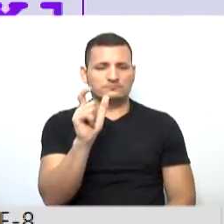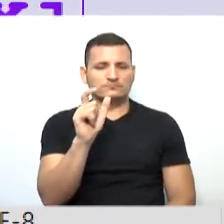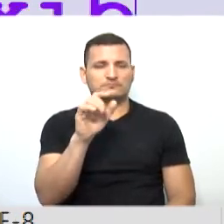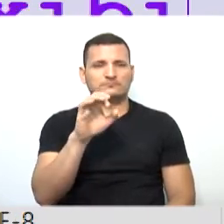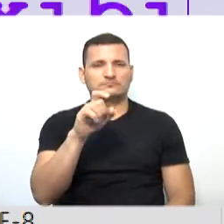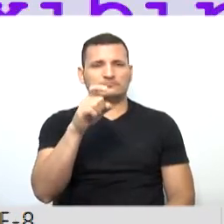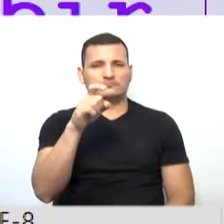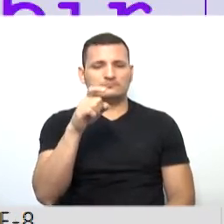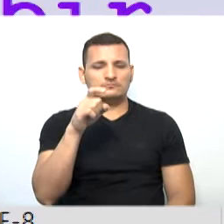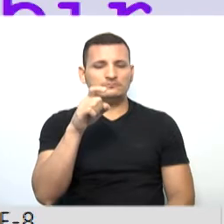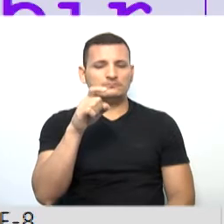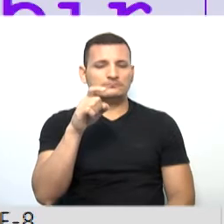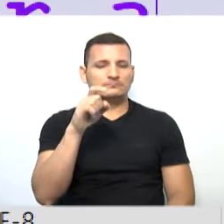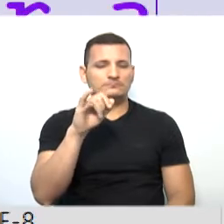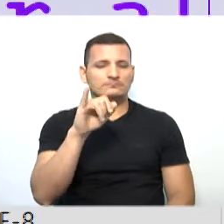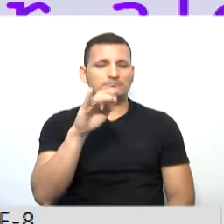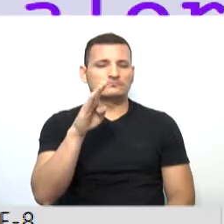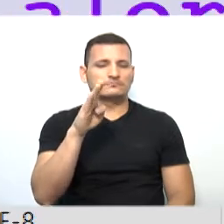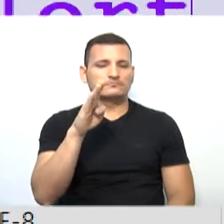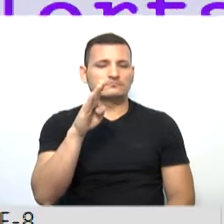Exibir